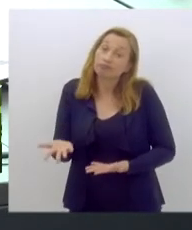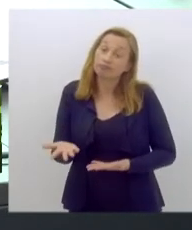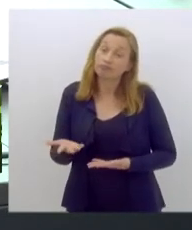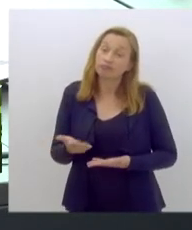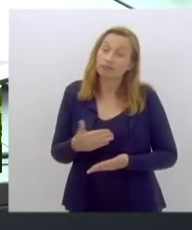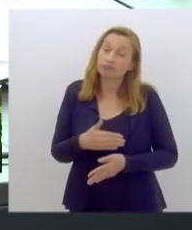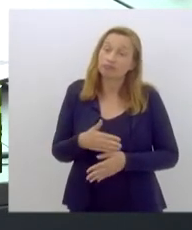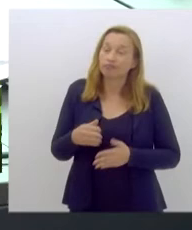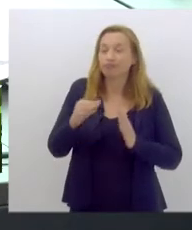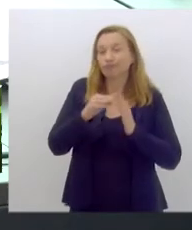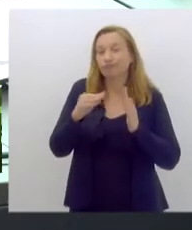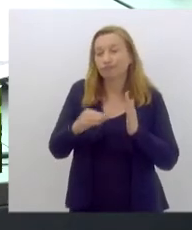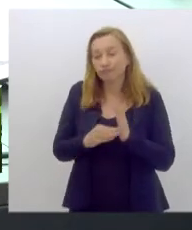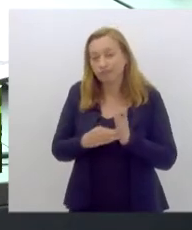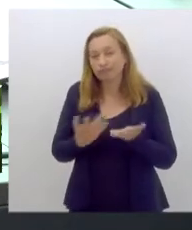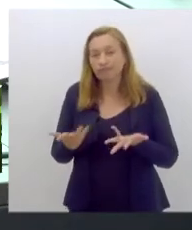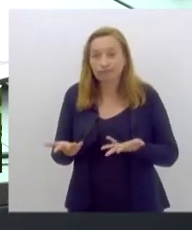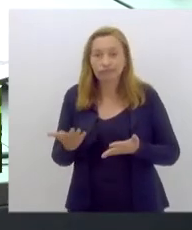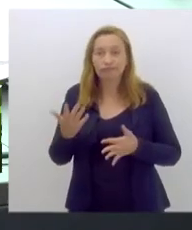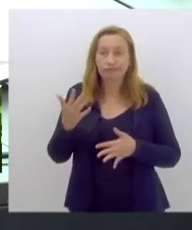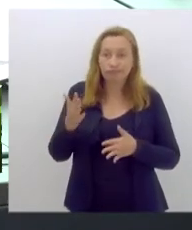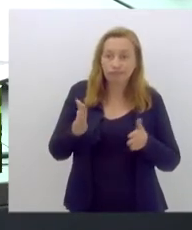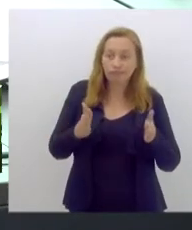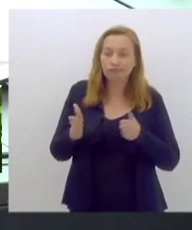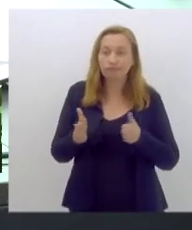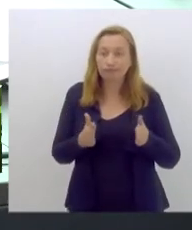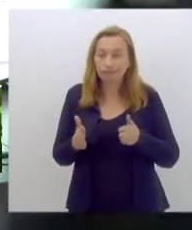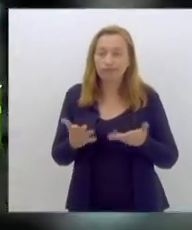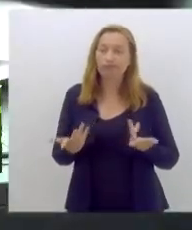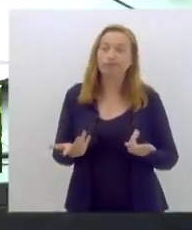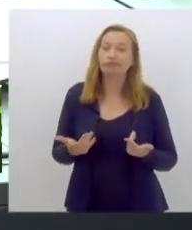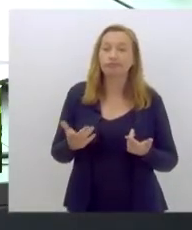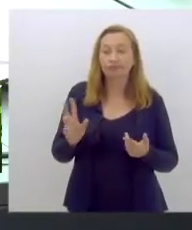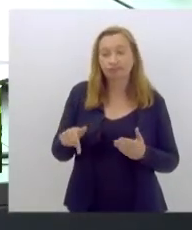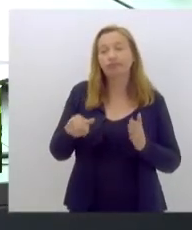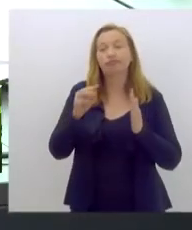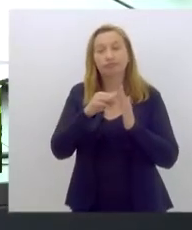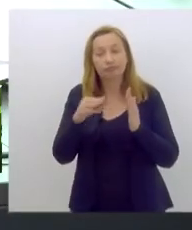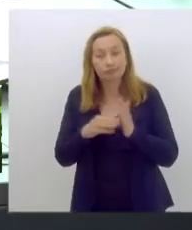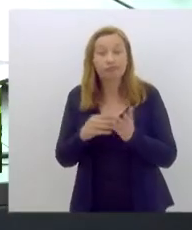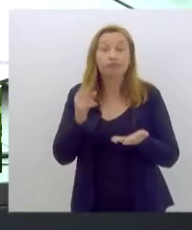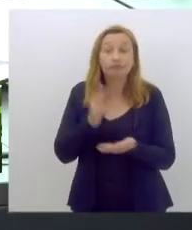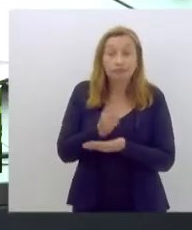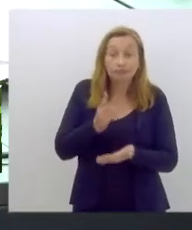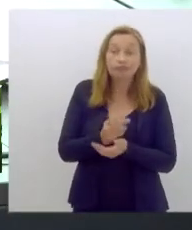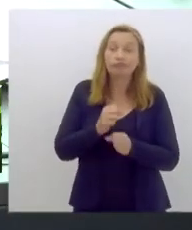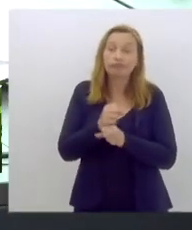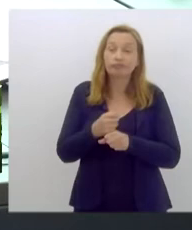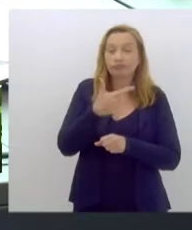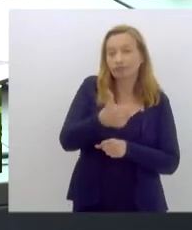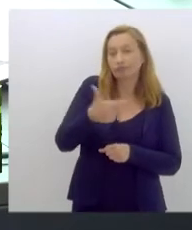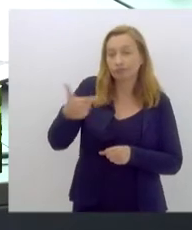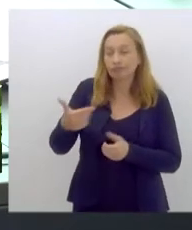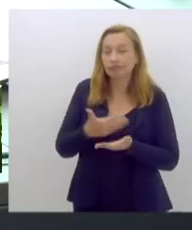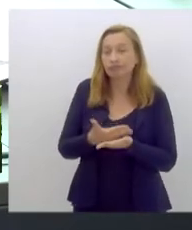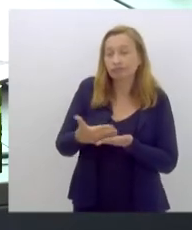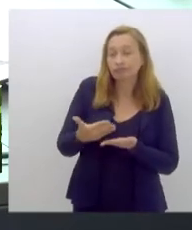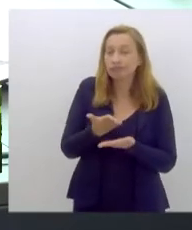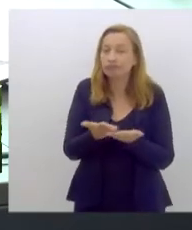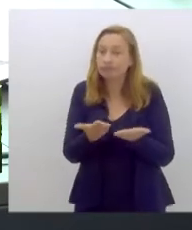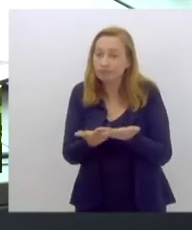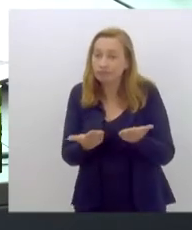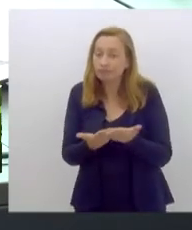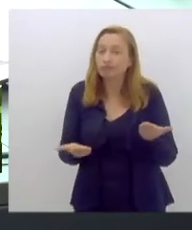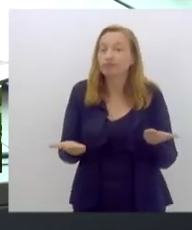toda a metodologia de estimativa, é metodologia, né? E mesmo o ano de 22, quando começou essas perdas,